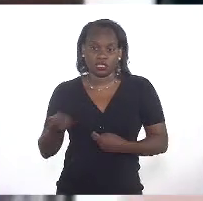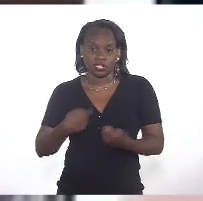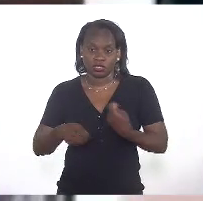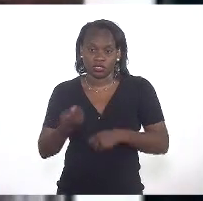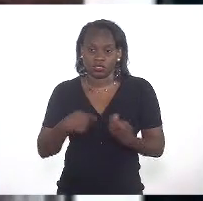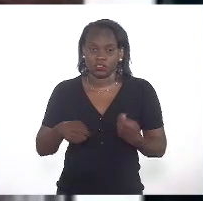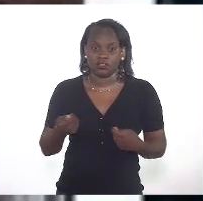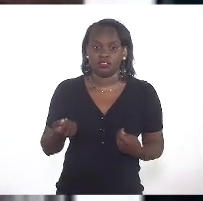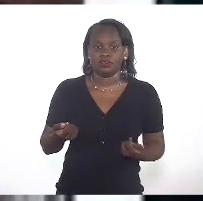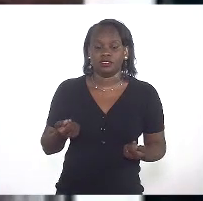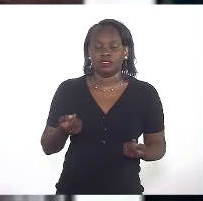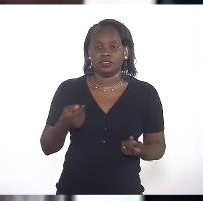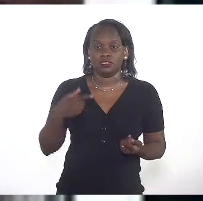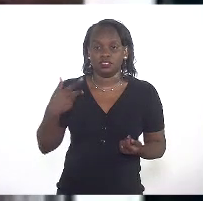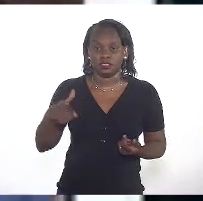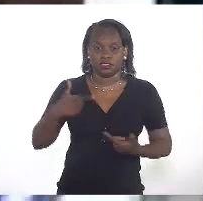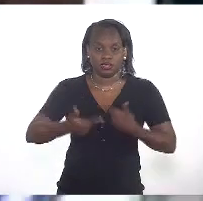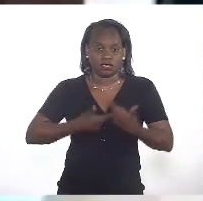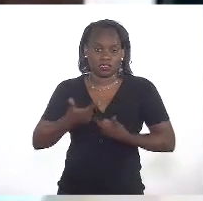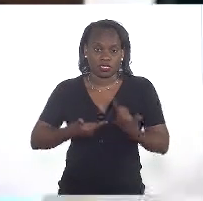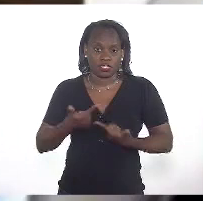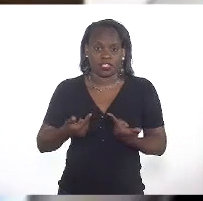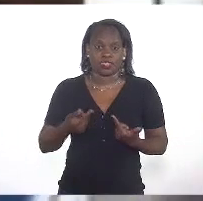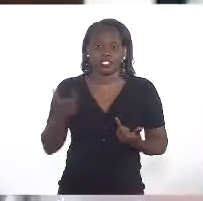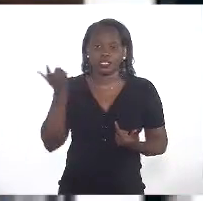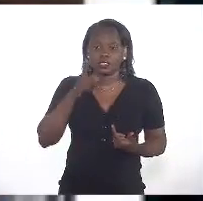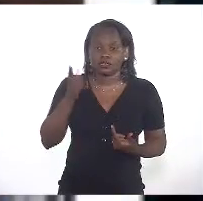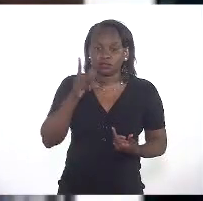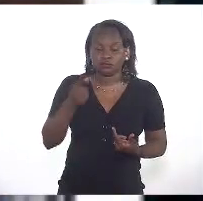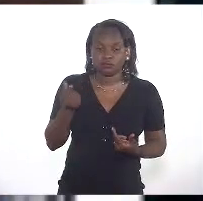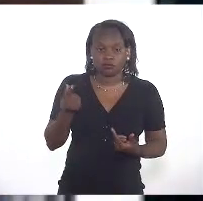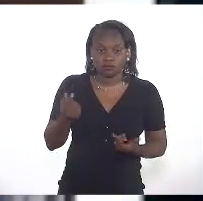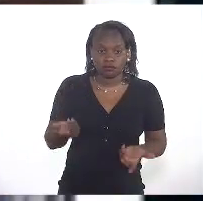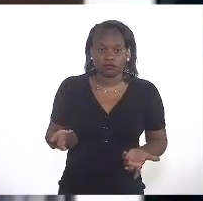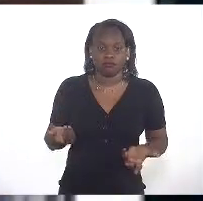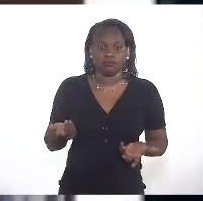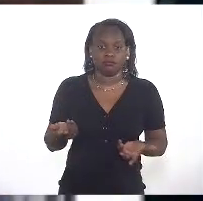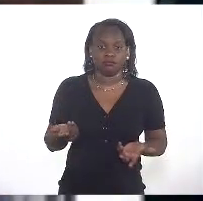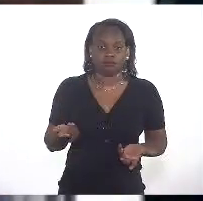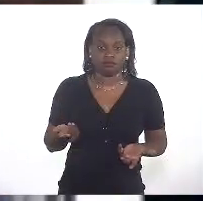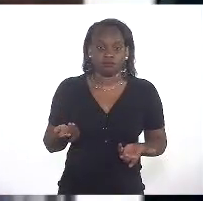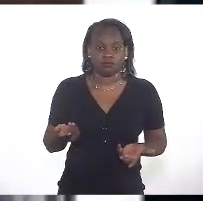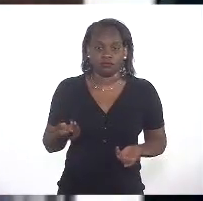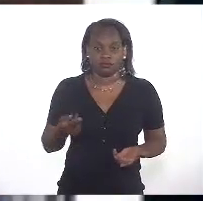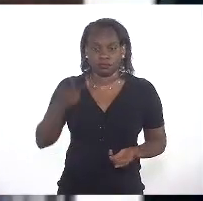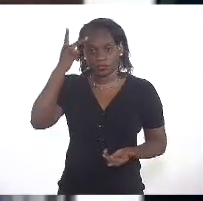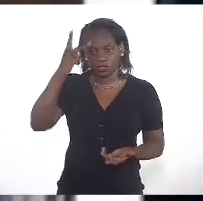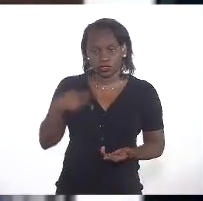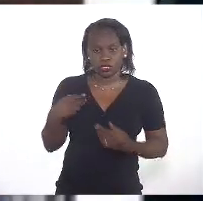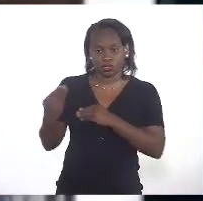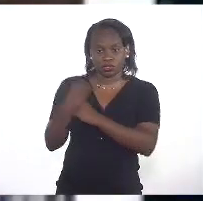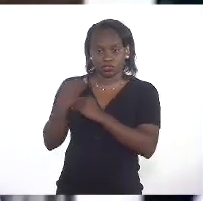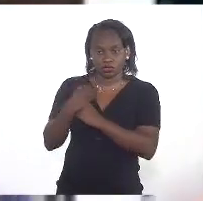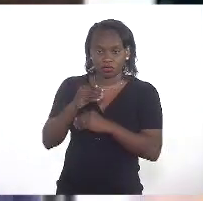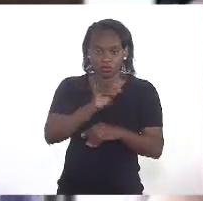econômicas, suas atividades do ganho da subsistência